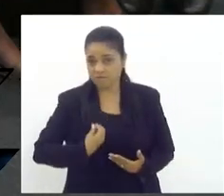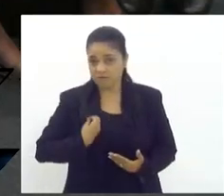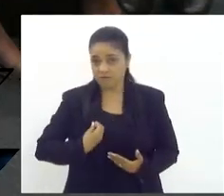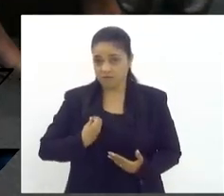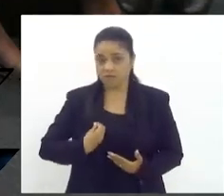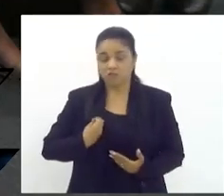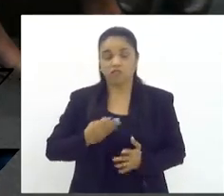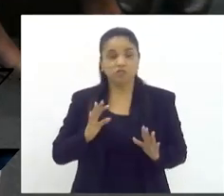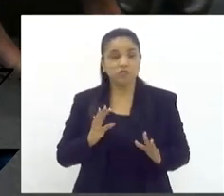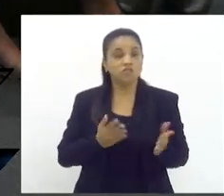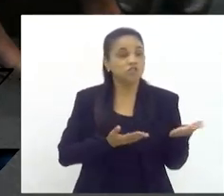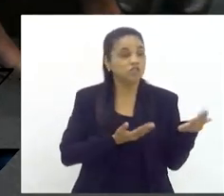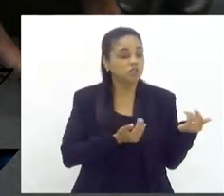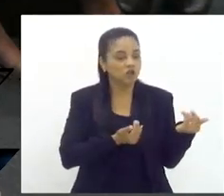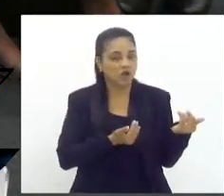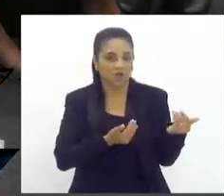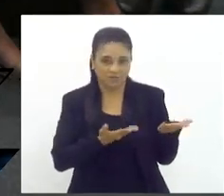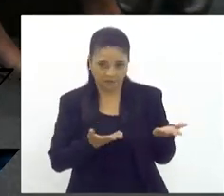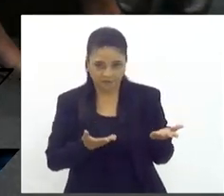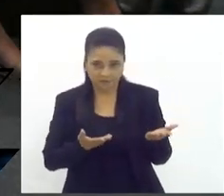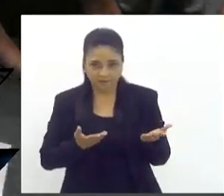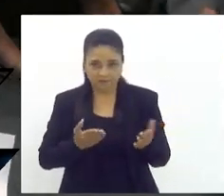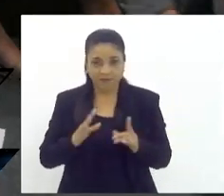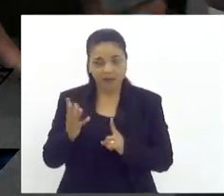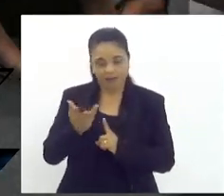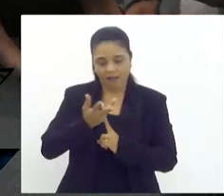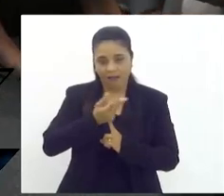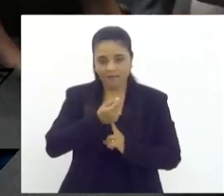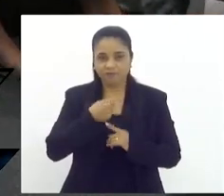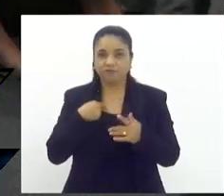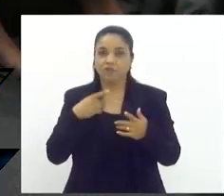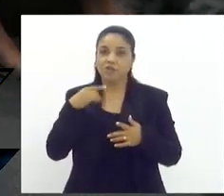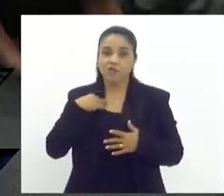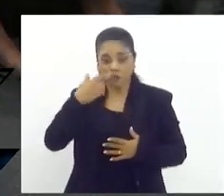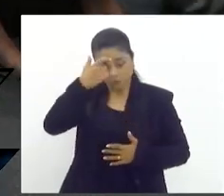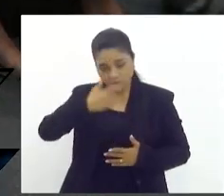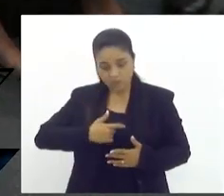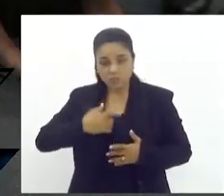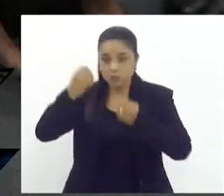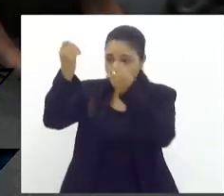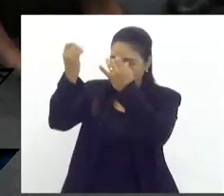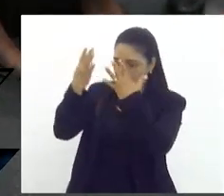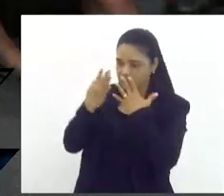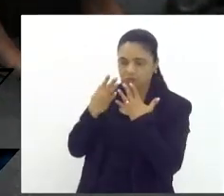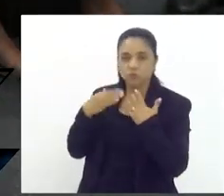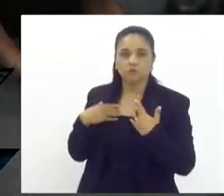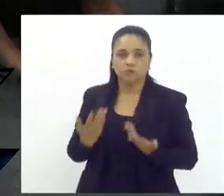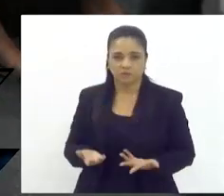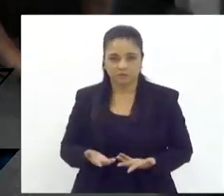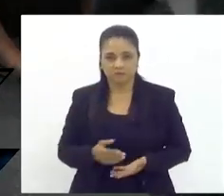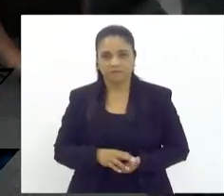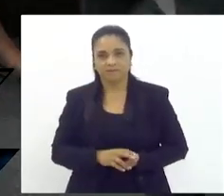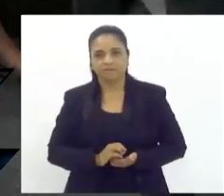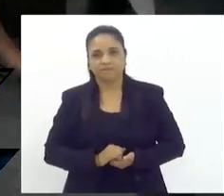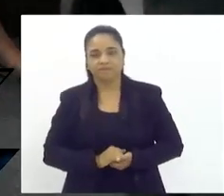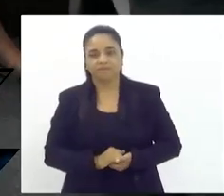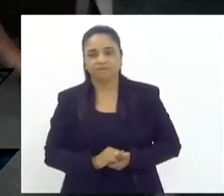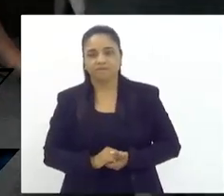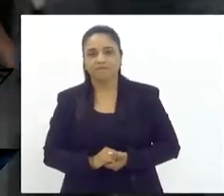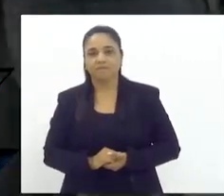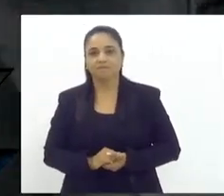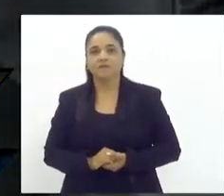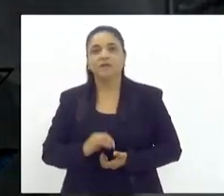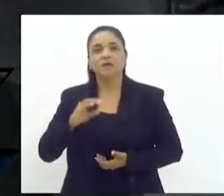ao pose vida longa as suas músicas e como pois eu digo eu me sinto abençoada deputado Carlinhos